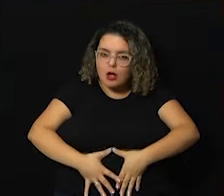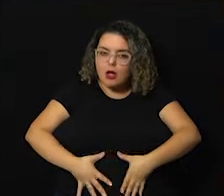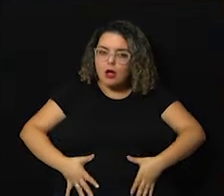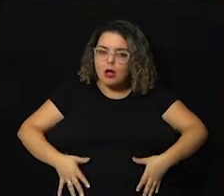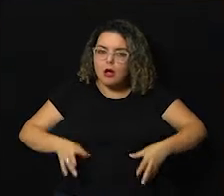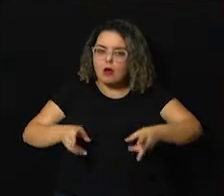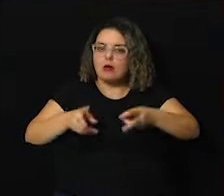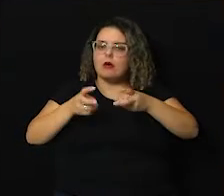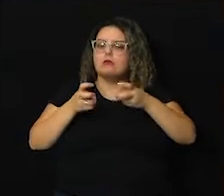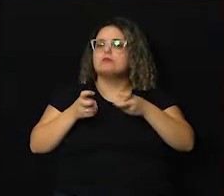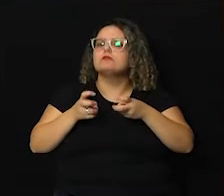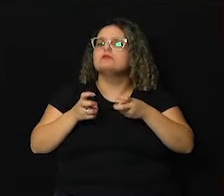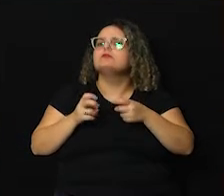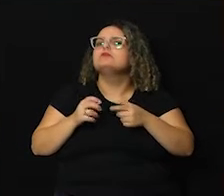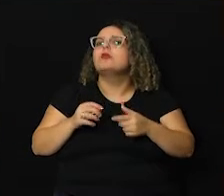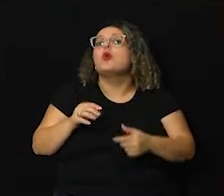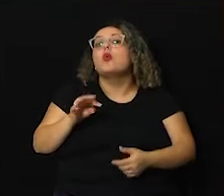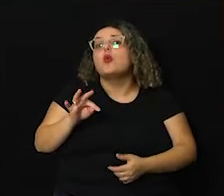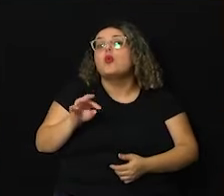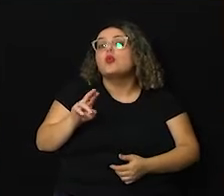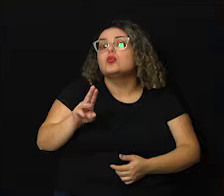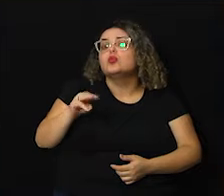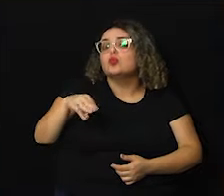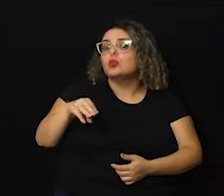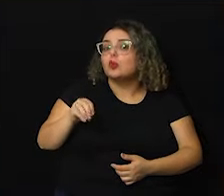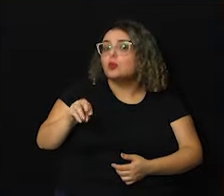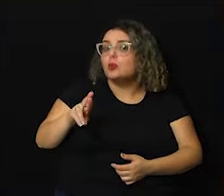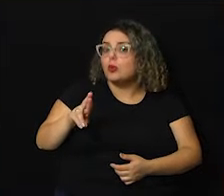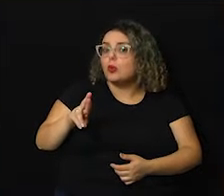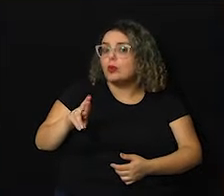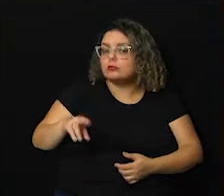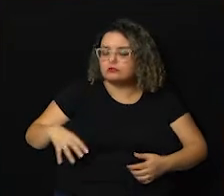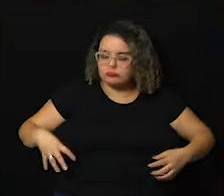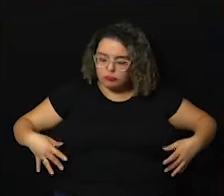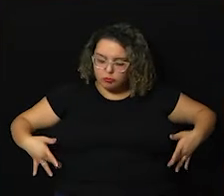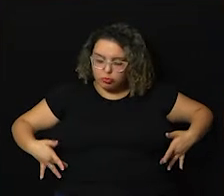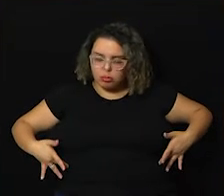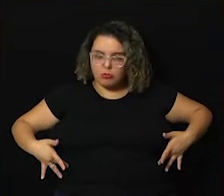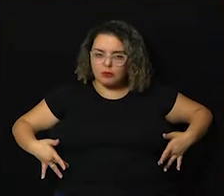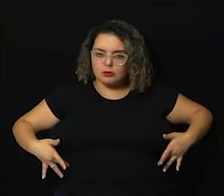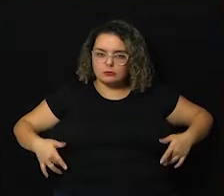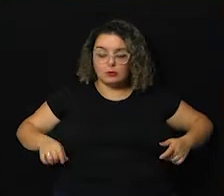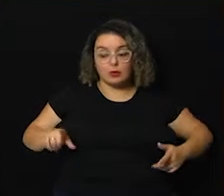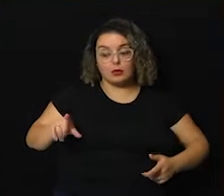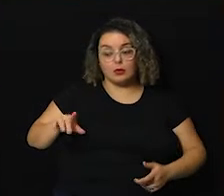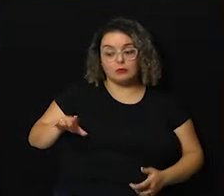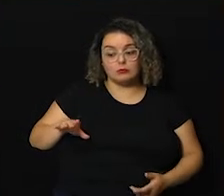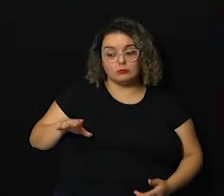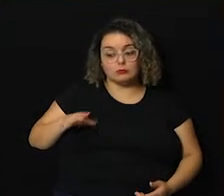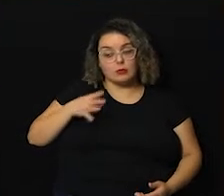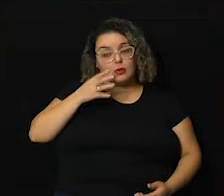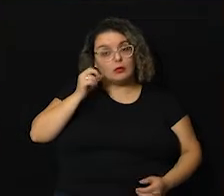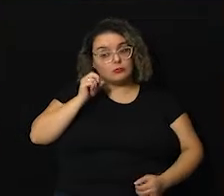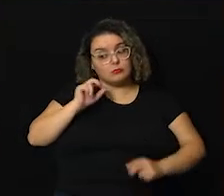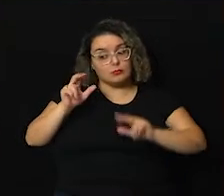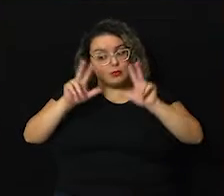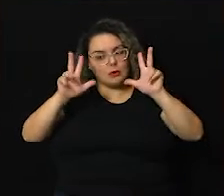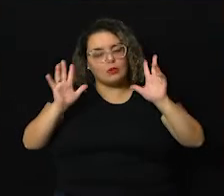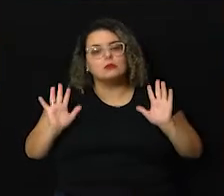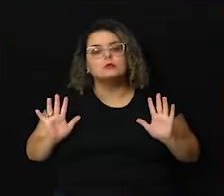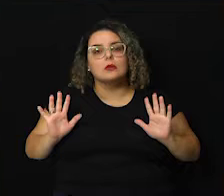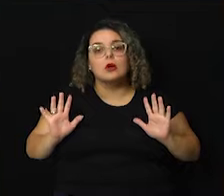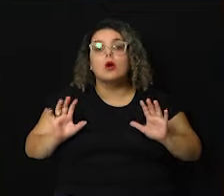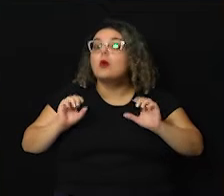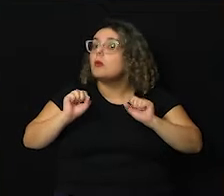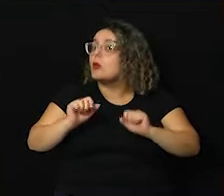vendo ali uma lesão, um tumor nascendo no rim, não é? E aí ele alerta o paciente, fala, olha, o senhor pode ou não ter